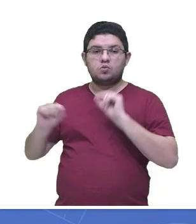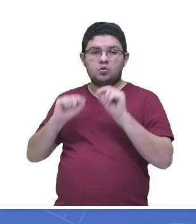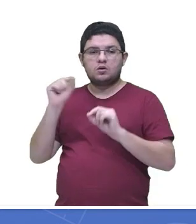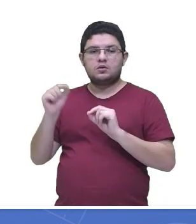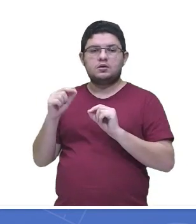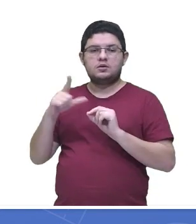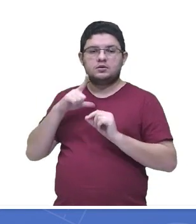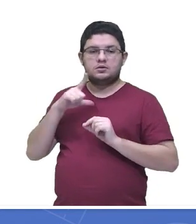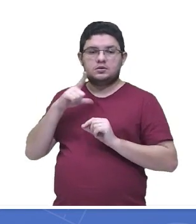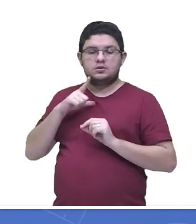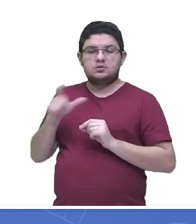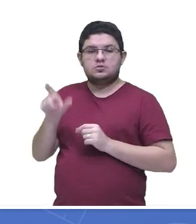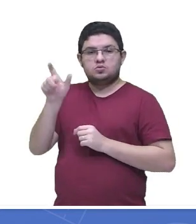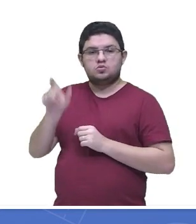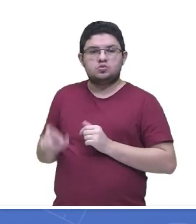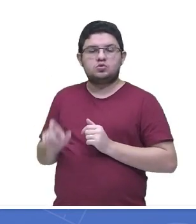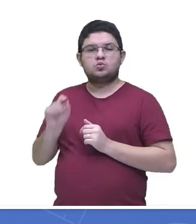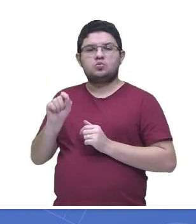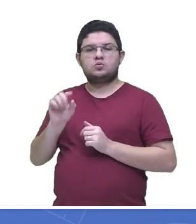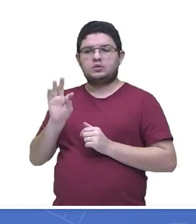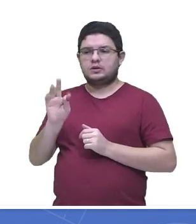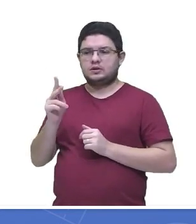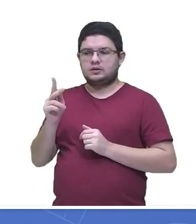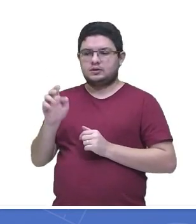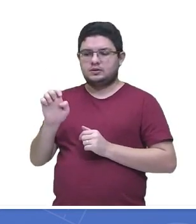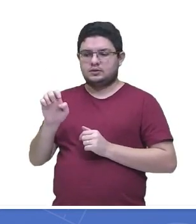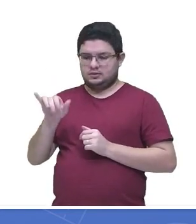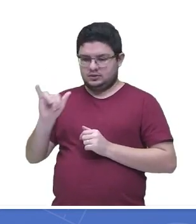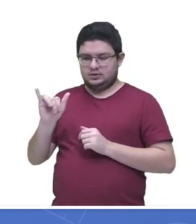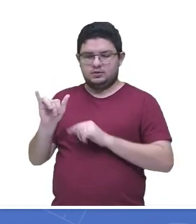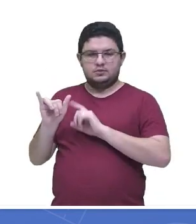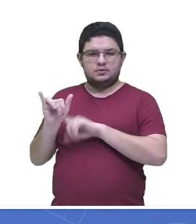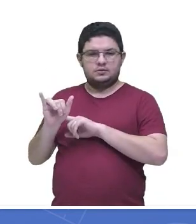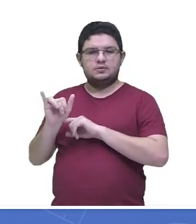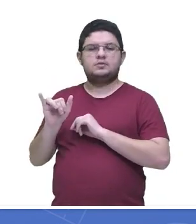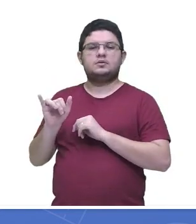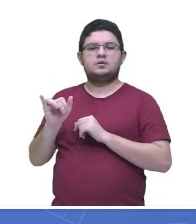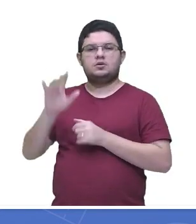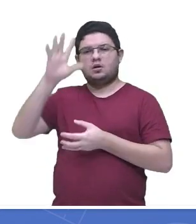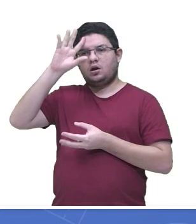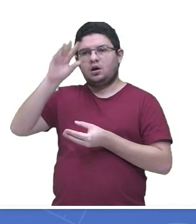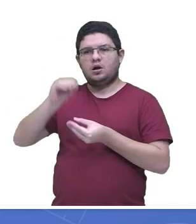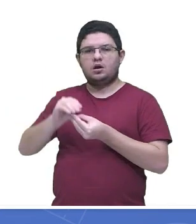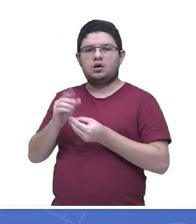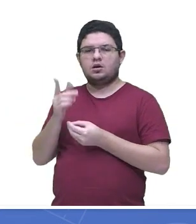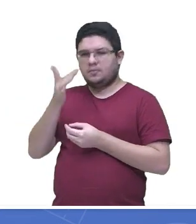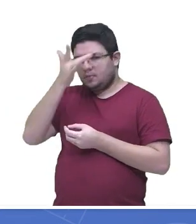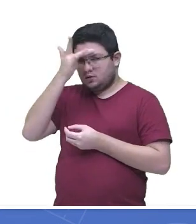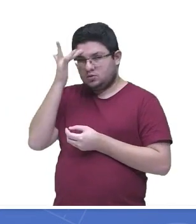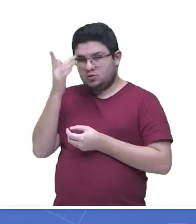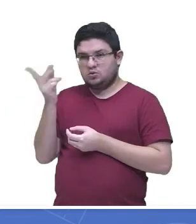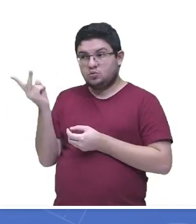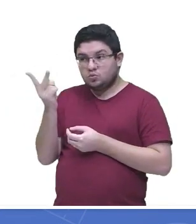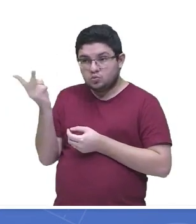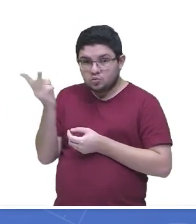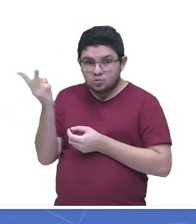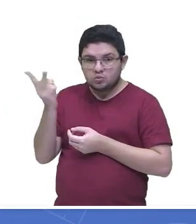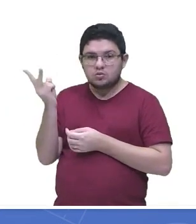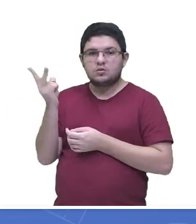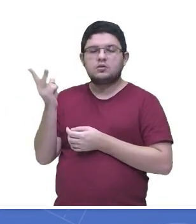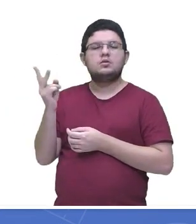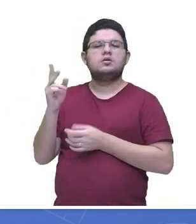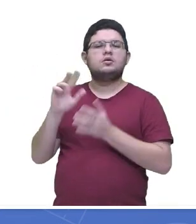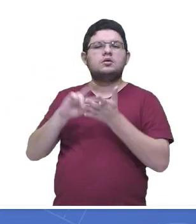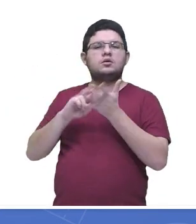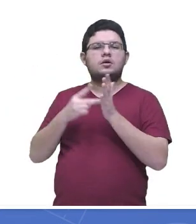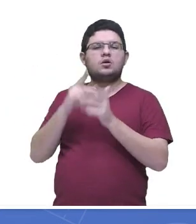tenho um they. They, até pela própria imagem, são duas pessoas. Quando eu tenho plurais,